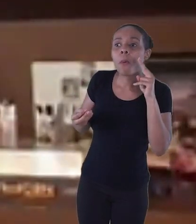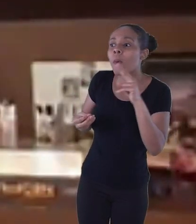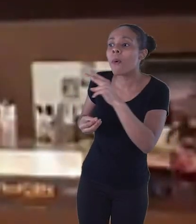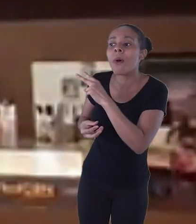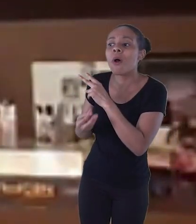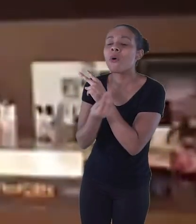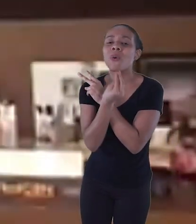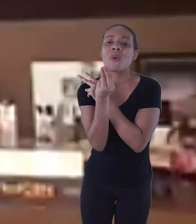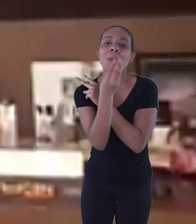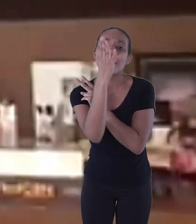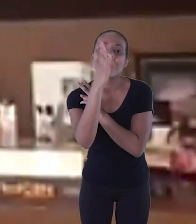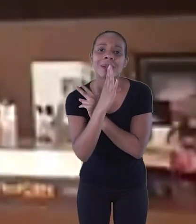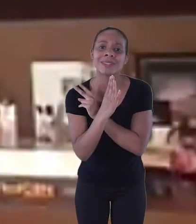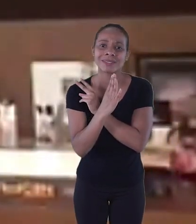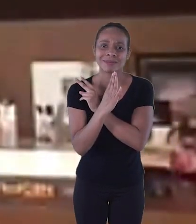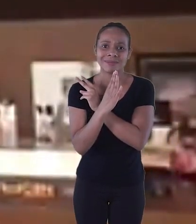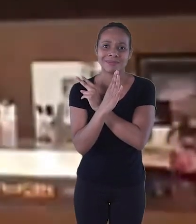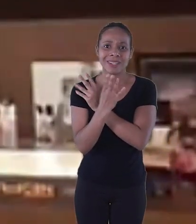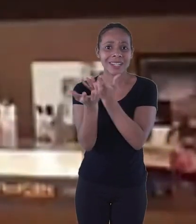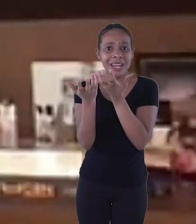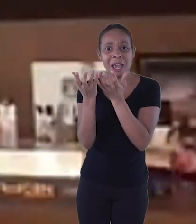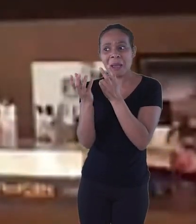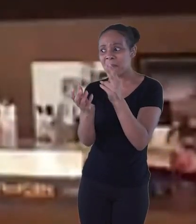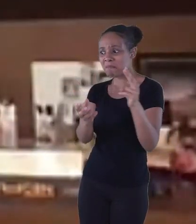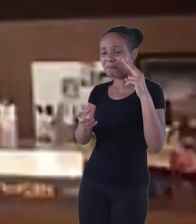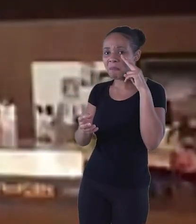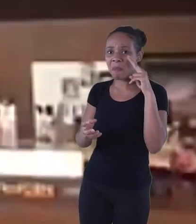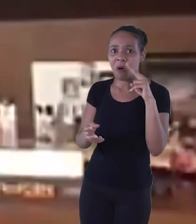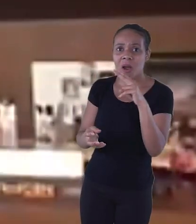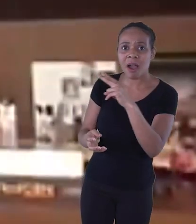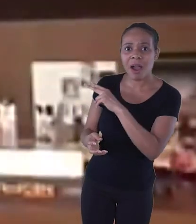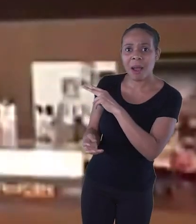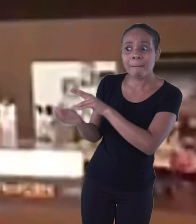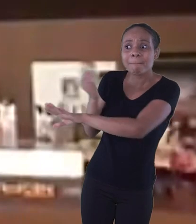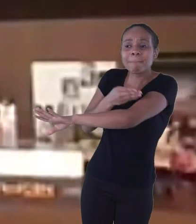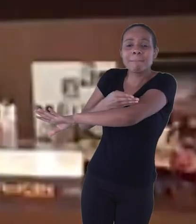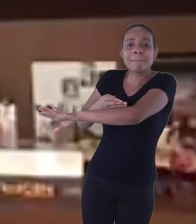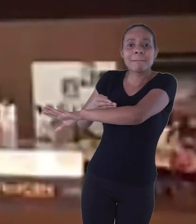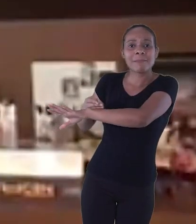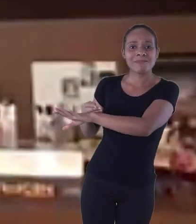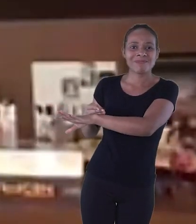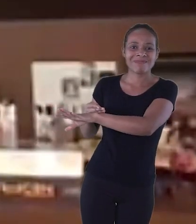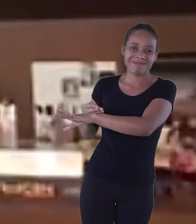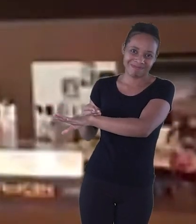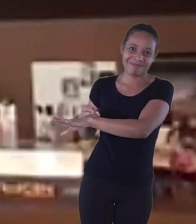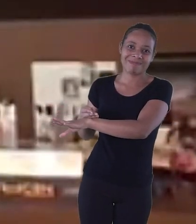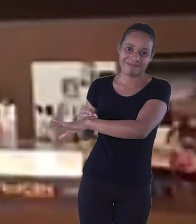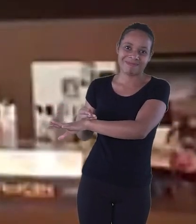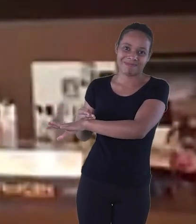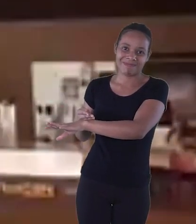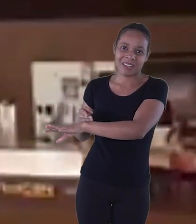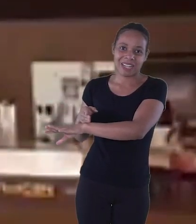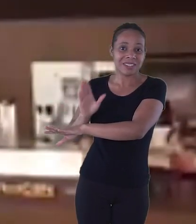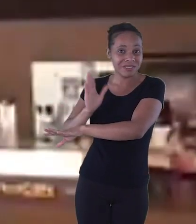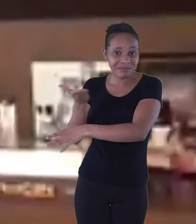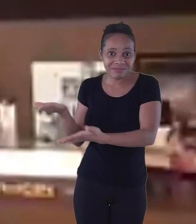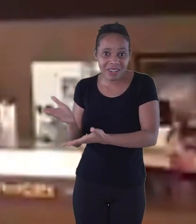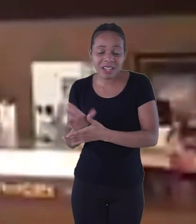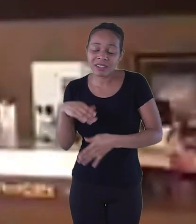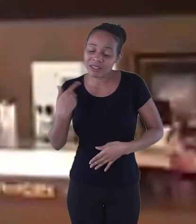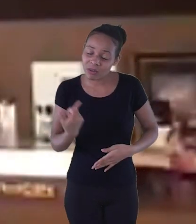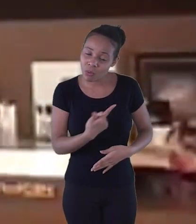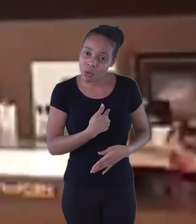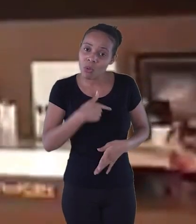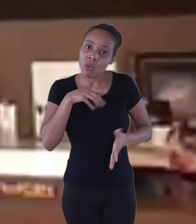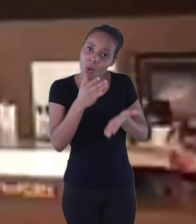branco, ou de uma certa mestiçagem, né? Uma mestiçagem que leva para o branqueamento. Né? Então, acho que esse livro, ele é, como a gente